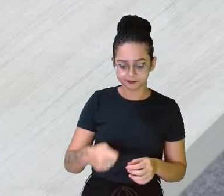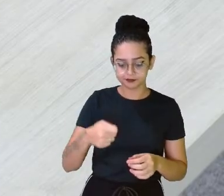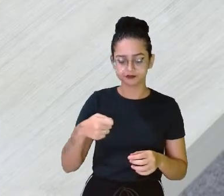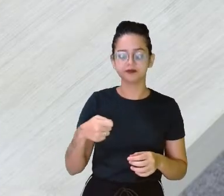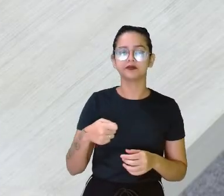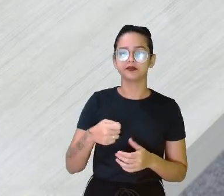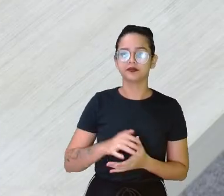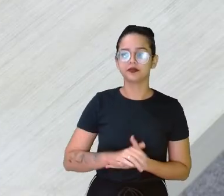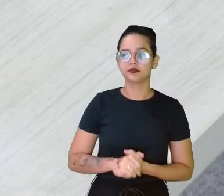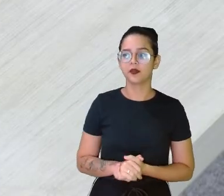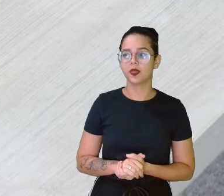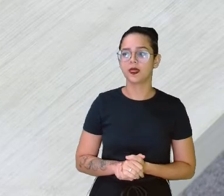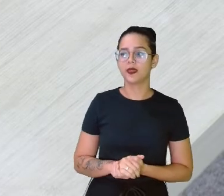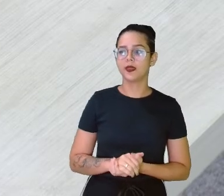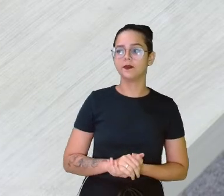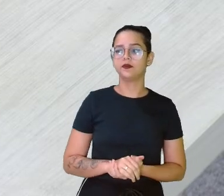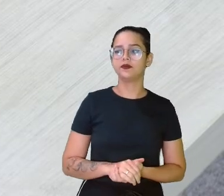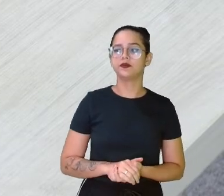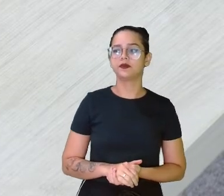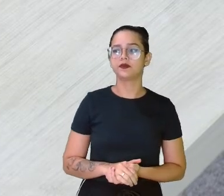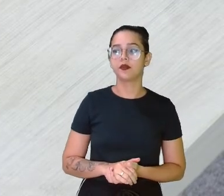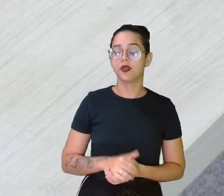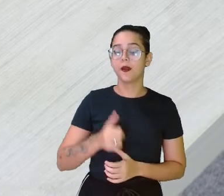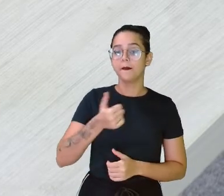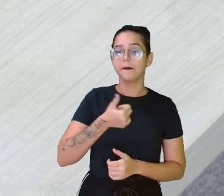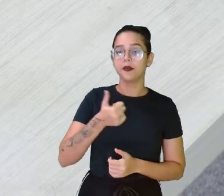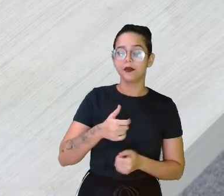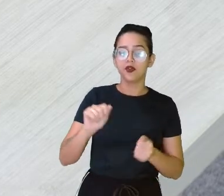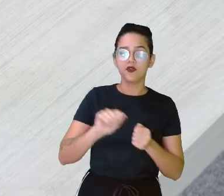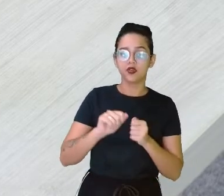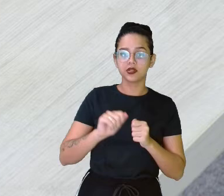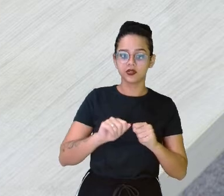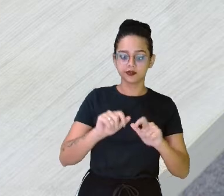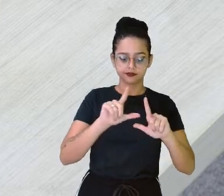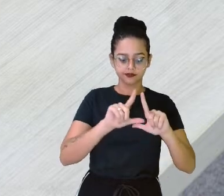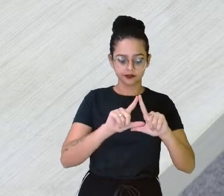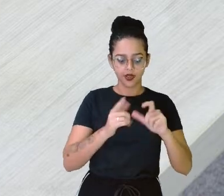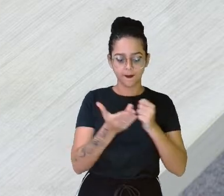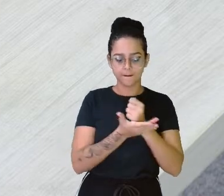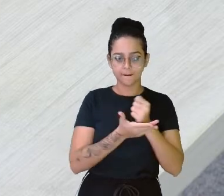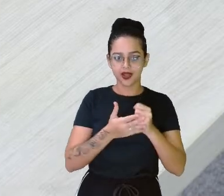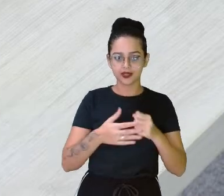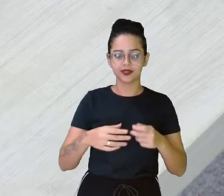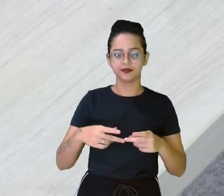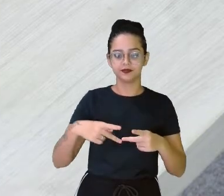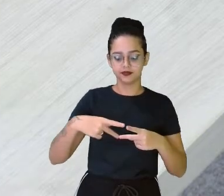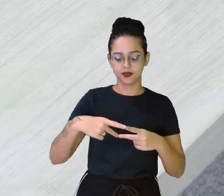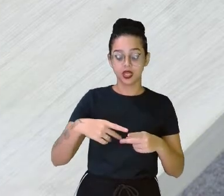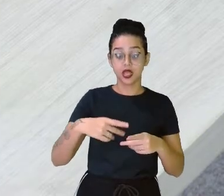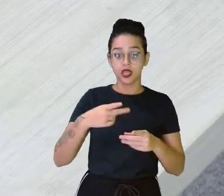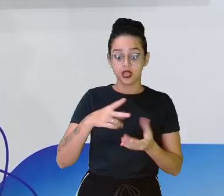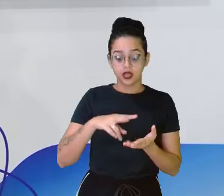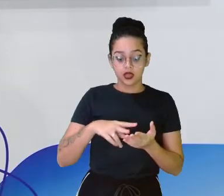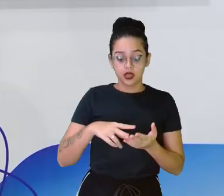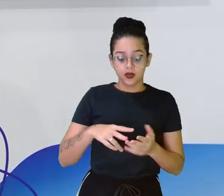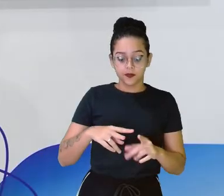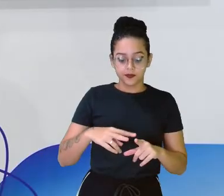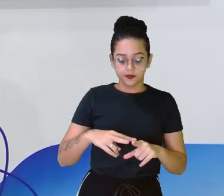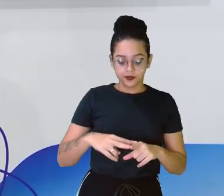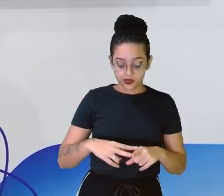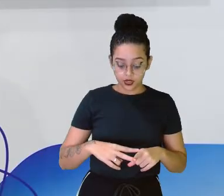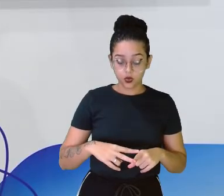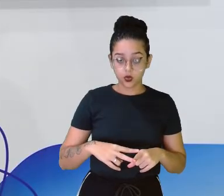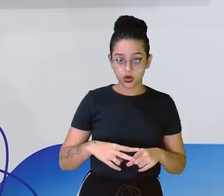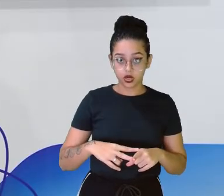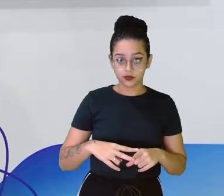meus segmentos de reta. Vamos primeiro montar uma pirâmide de base triangular. Então, se eu estou dizendo que a